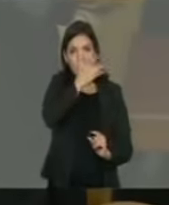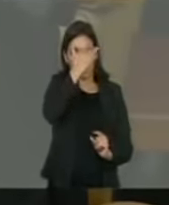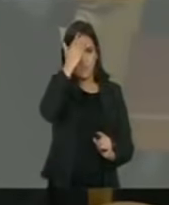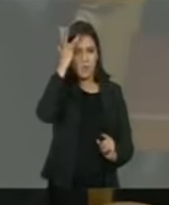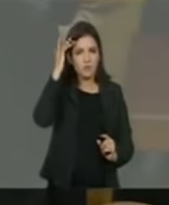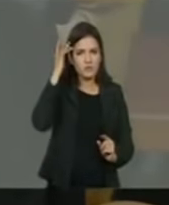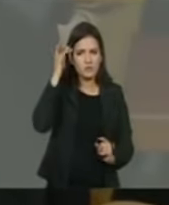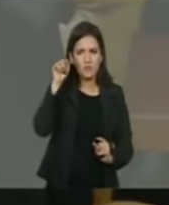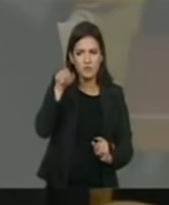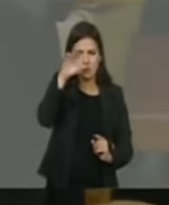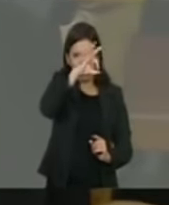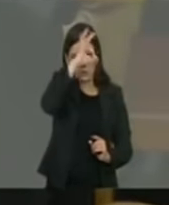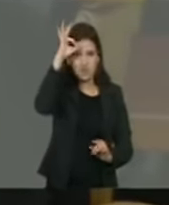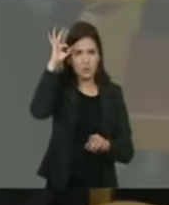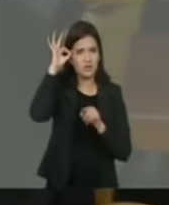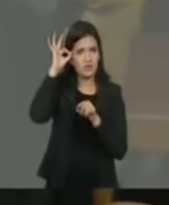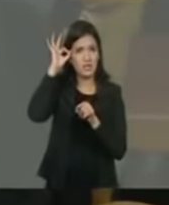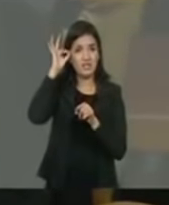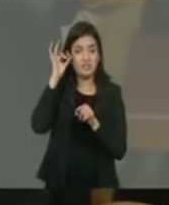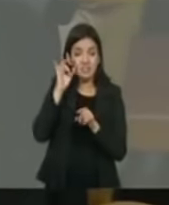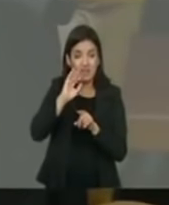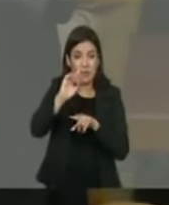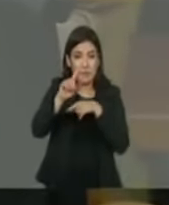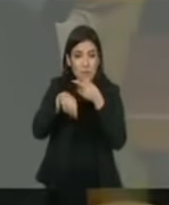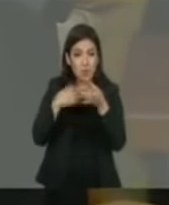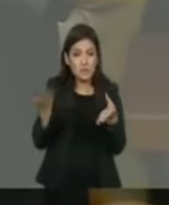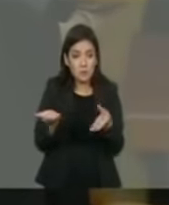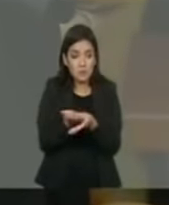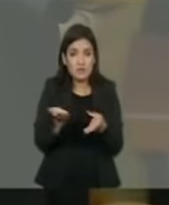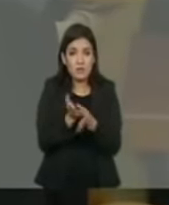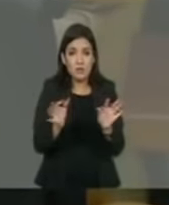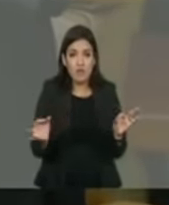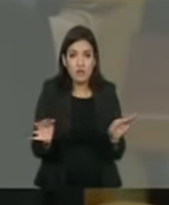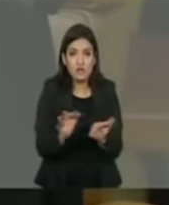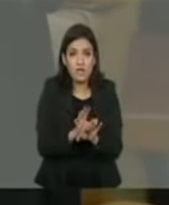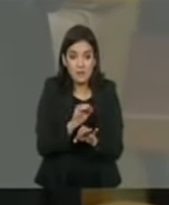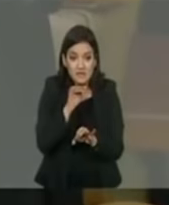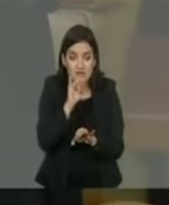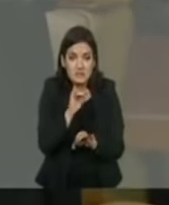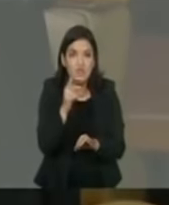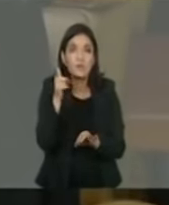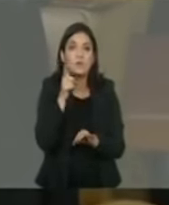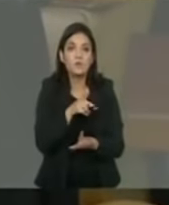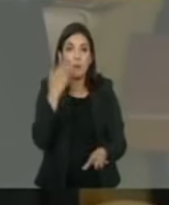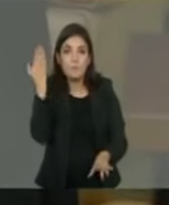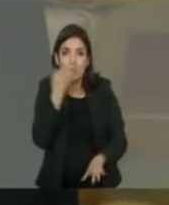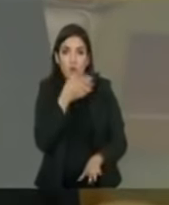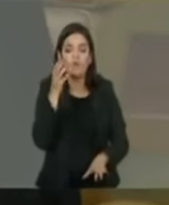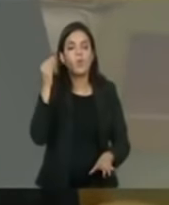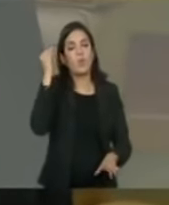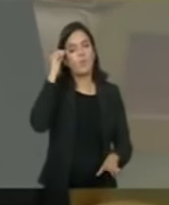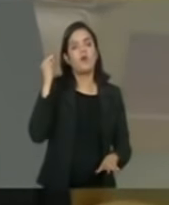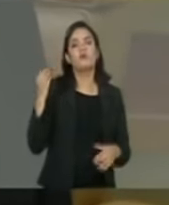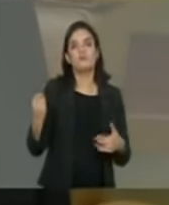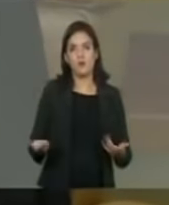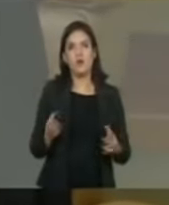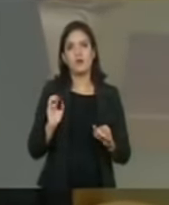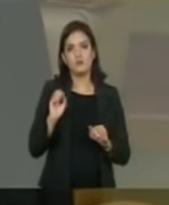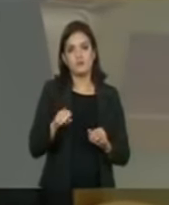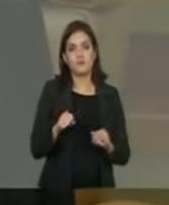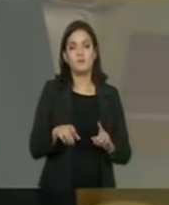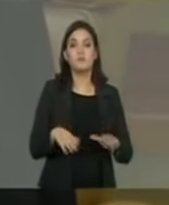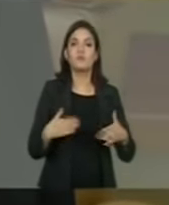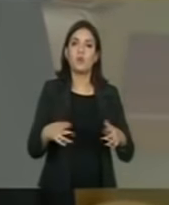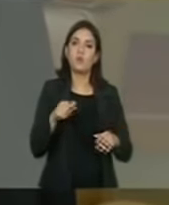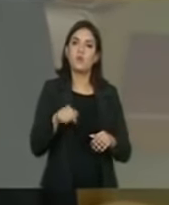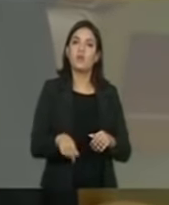entendimento que esse supremo tribunal federal tem adotado ao longo de sua prática jurisprudencial sempre enfatizando